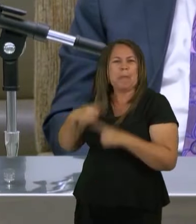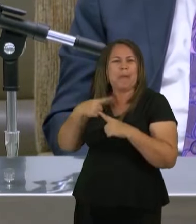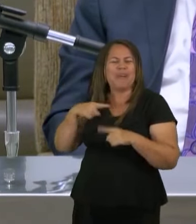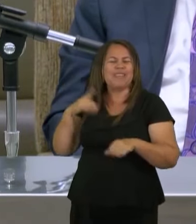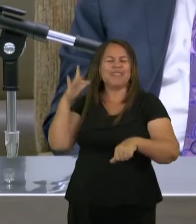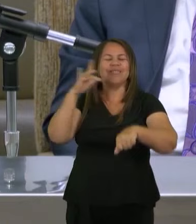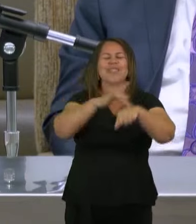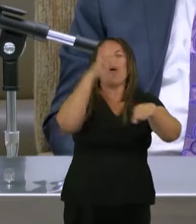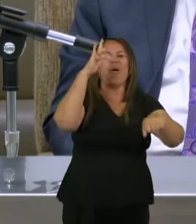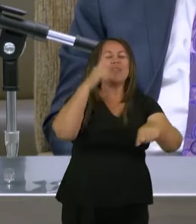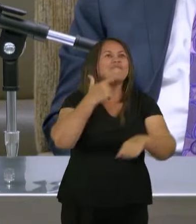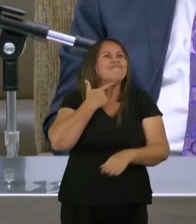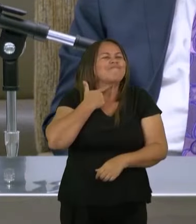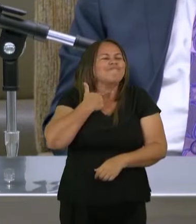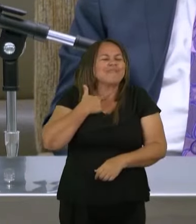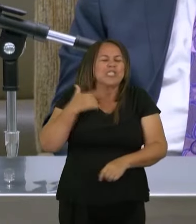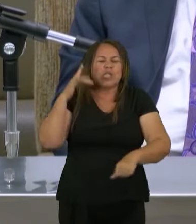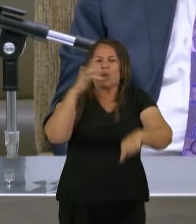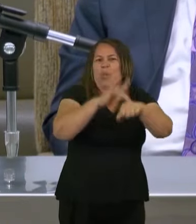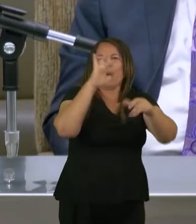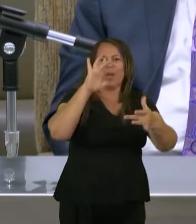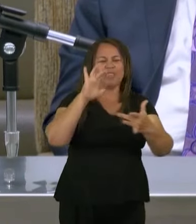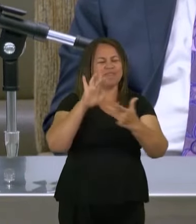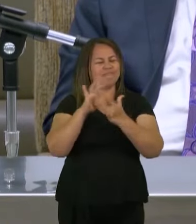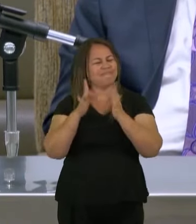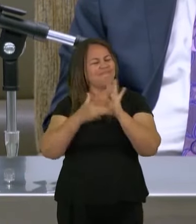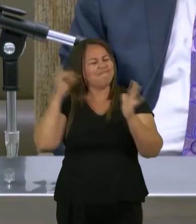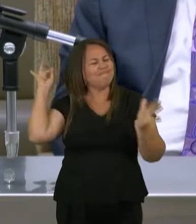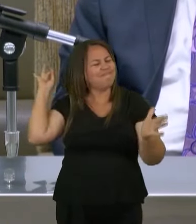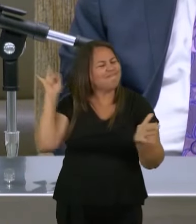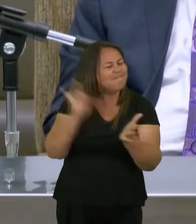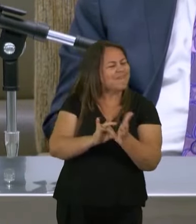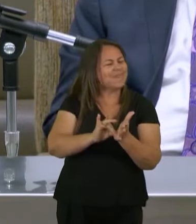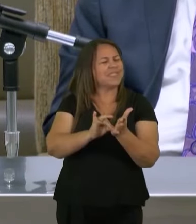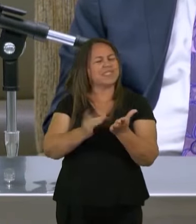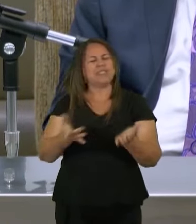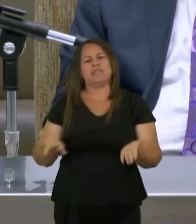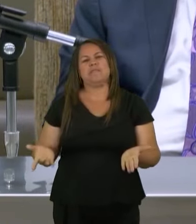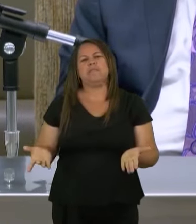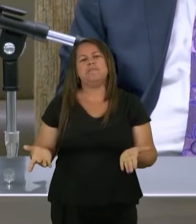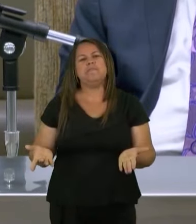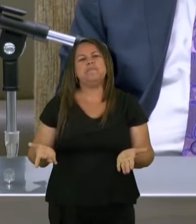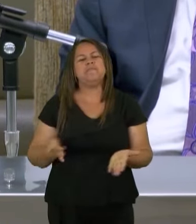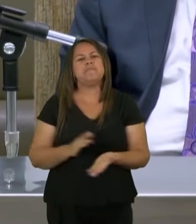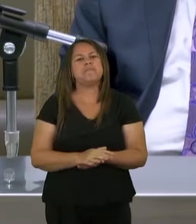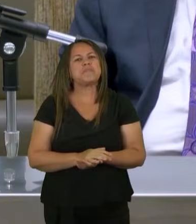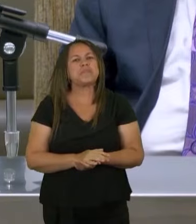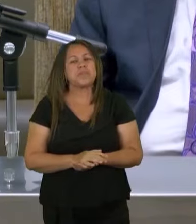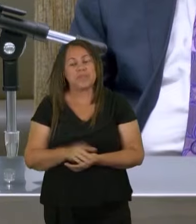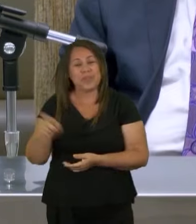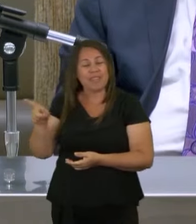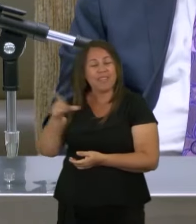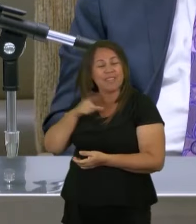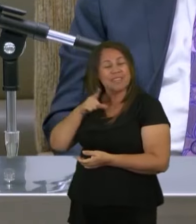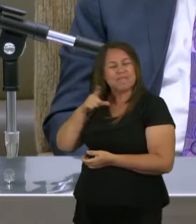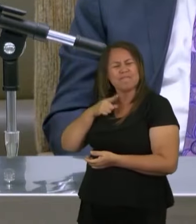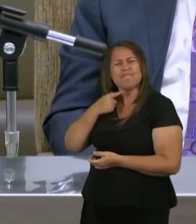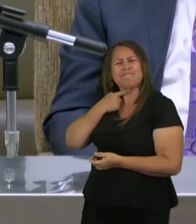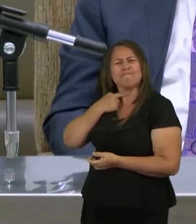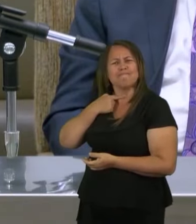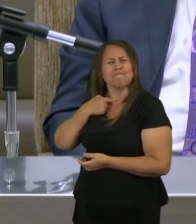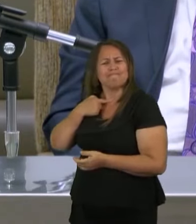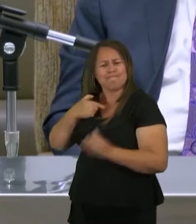em Jesus com intenção, com vontade, com propósito. Ela tem o propósito de sair